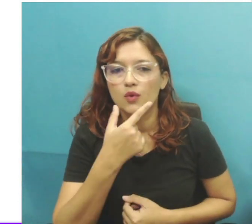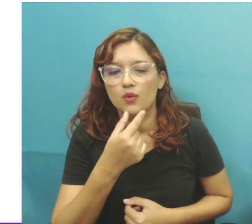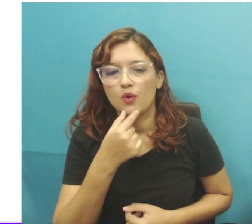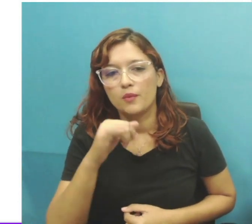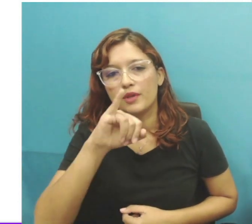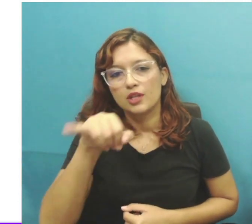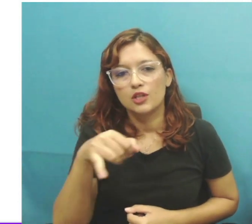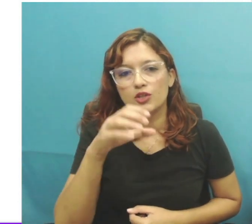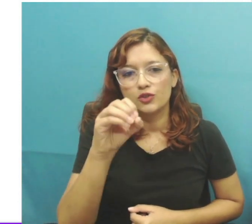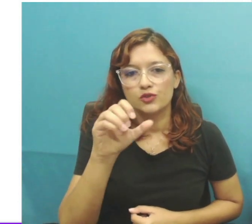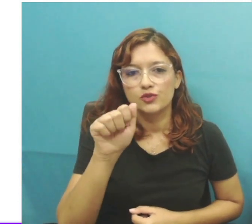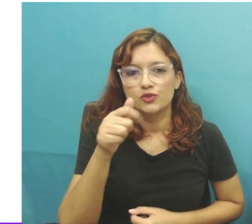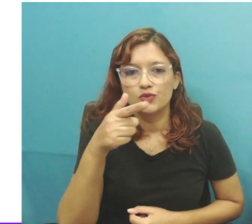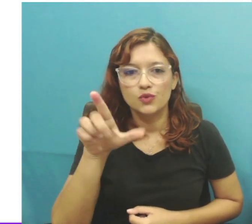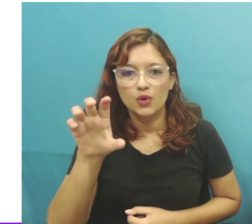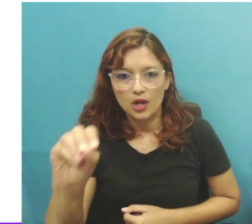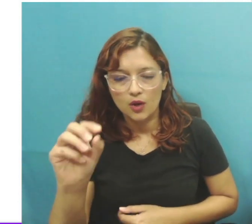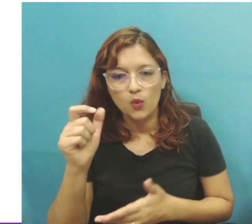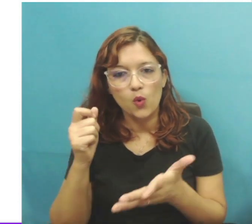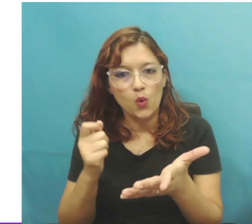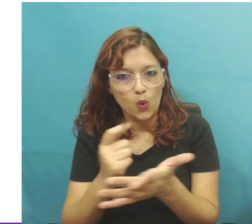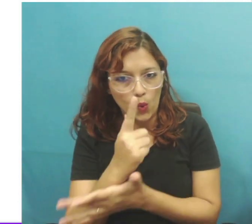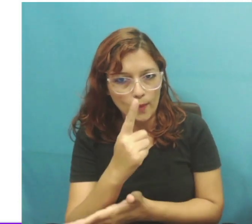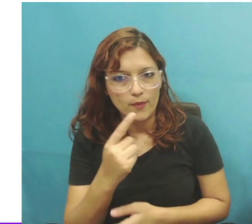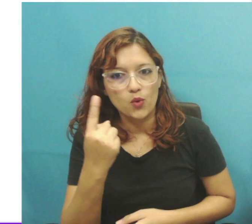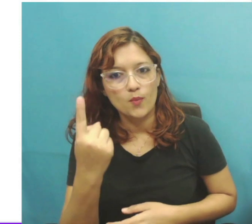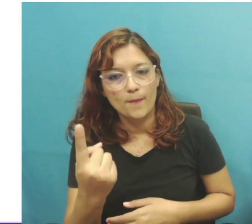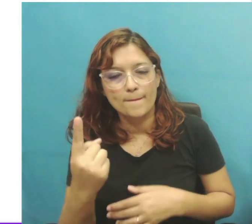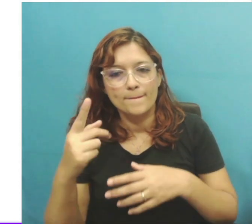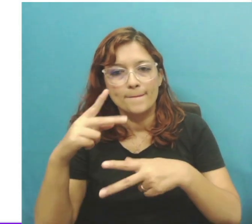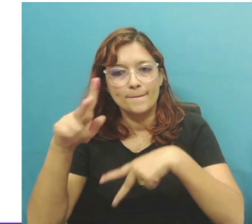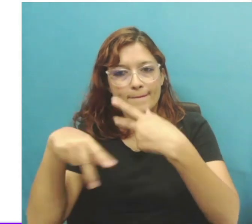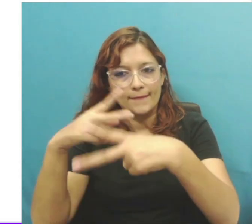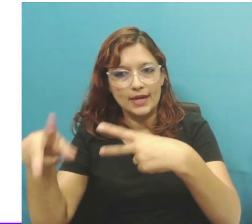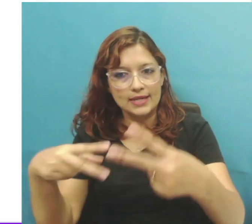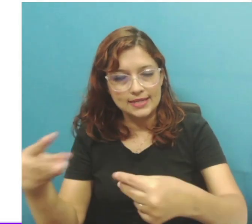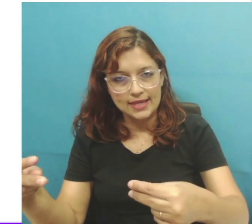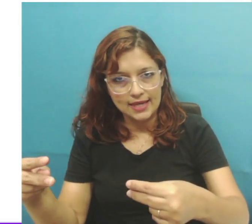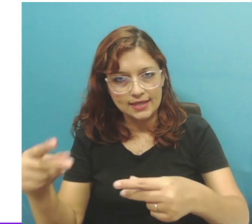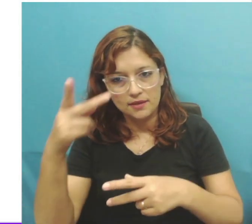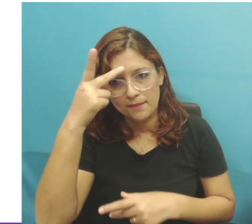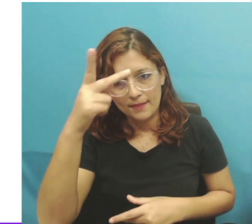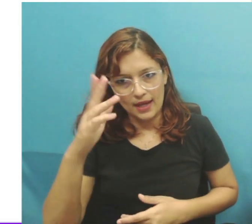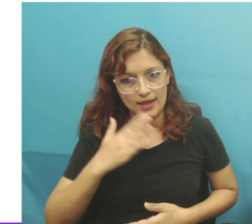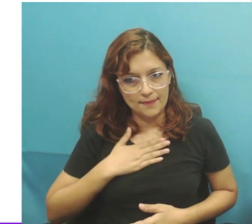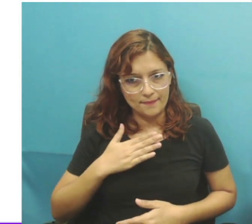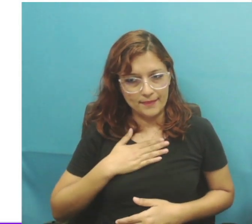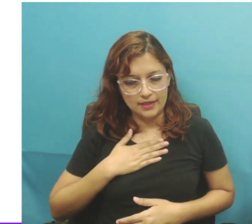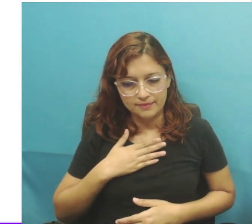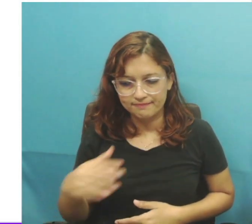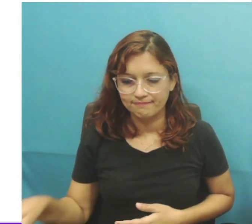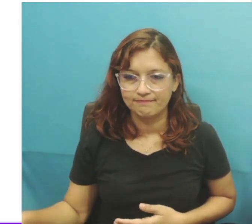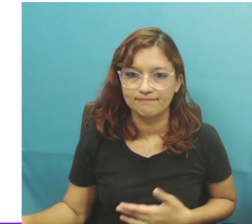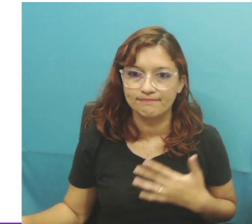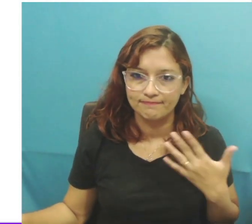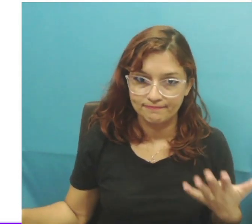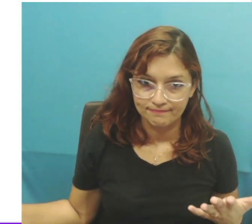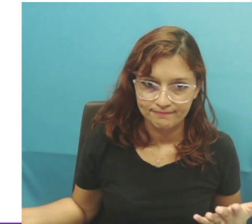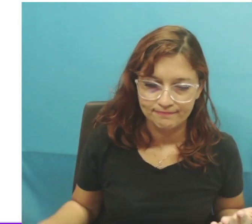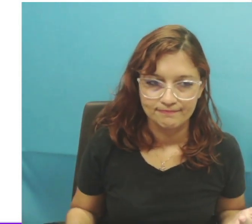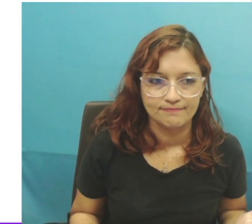Ó, veja a diferença. João comprou um presente para